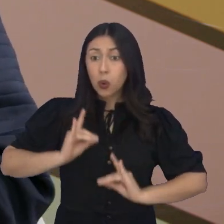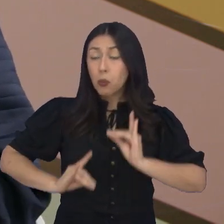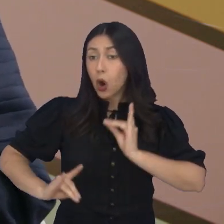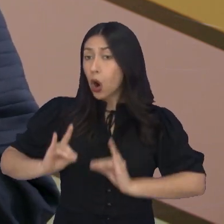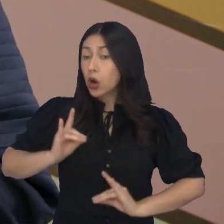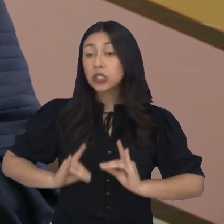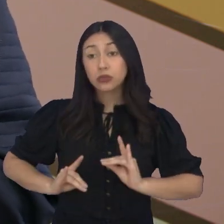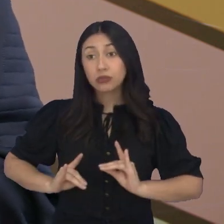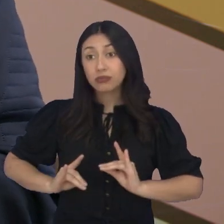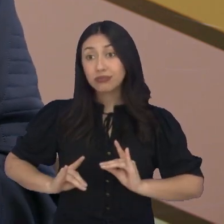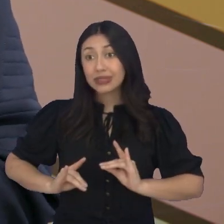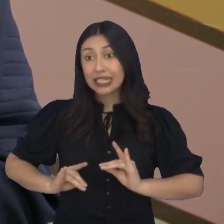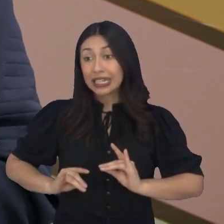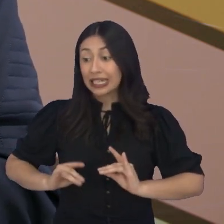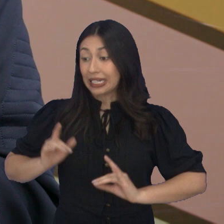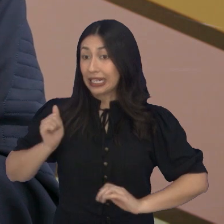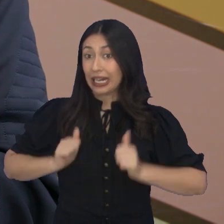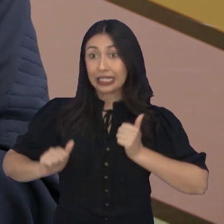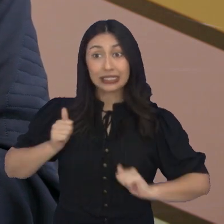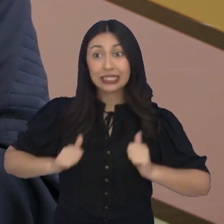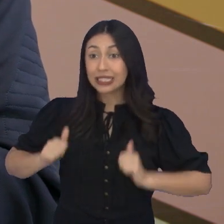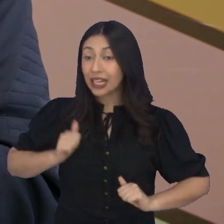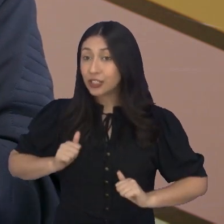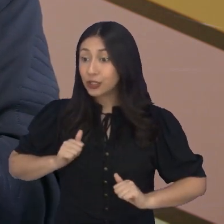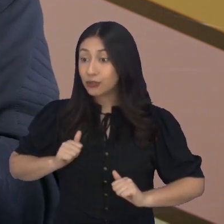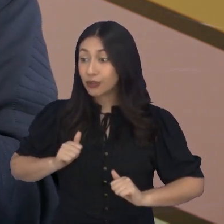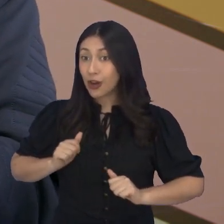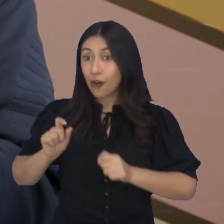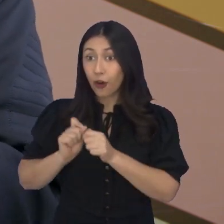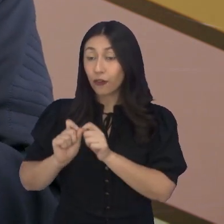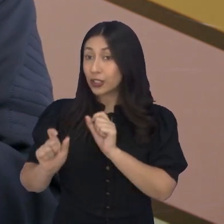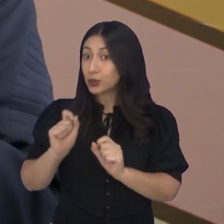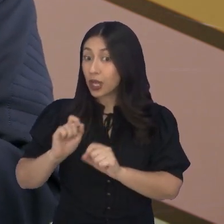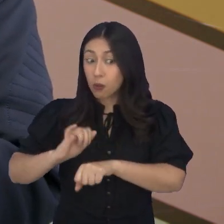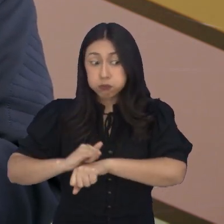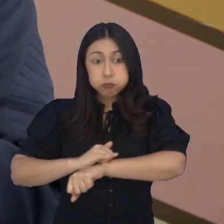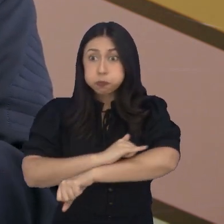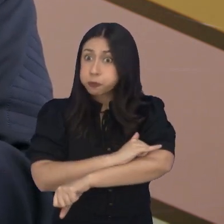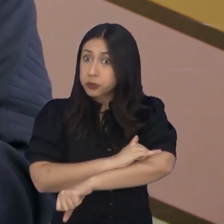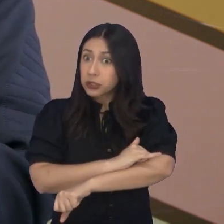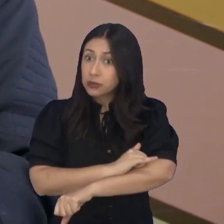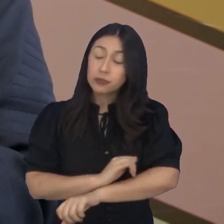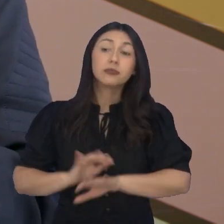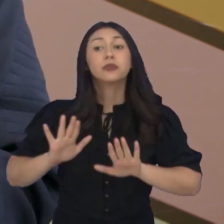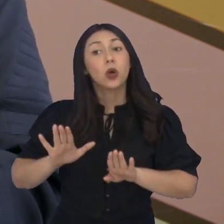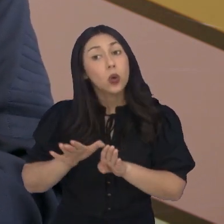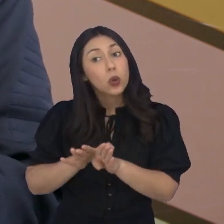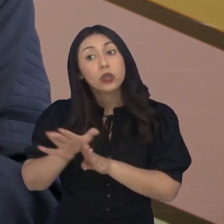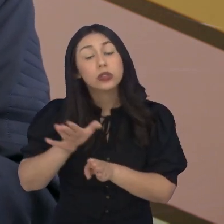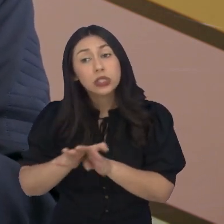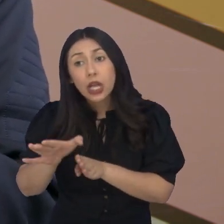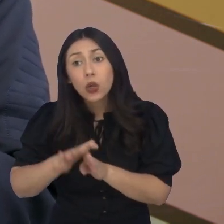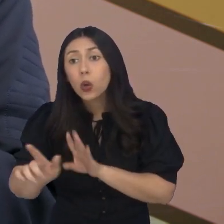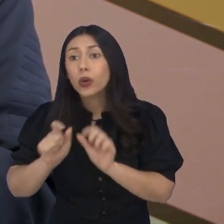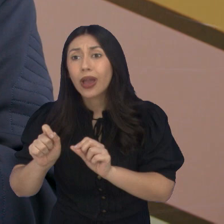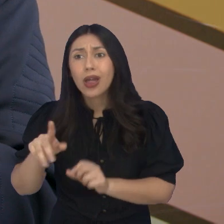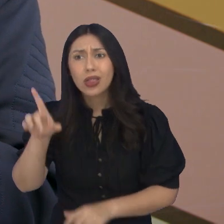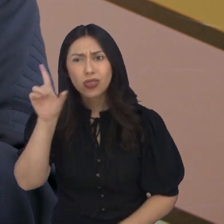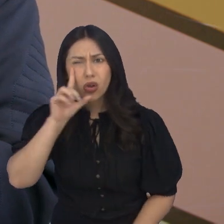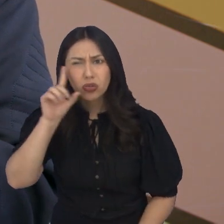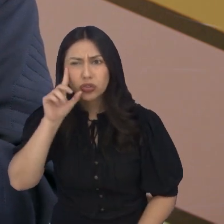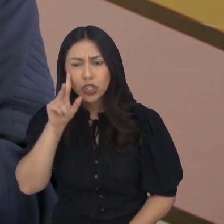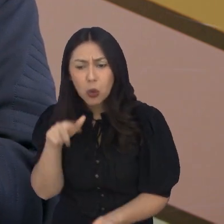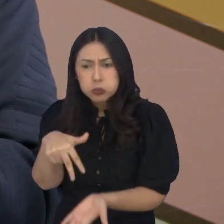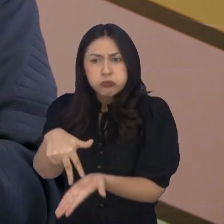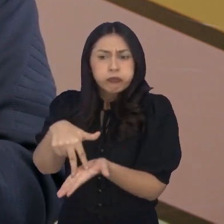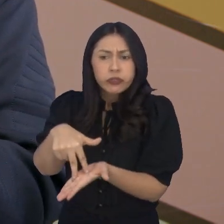mais gordura em vez do que queime gordura. Olha só. Né? Então, olha como são as coisas. Então, a gente recomenda o seguinte, não se pese todos os dias, não precisa. Né?